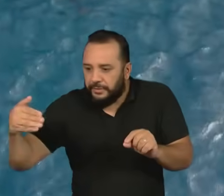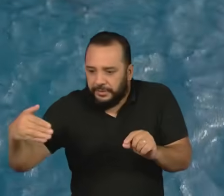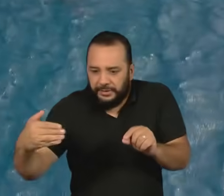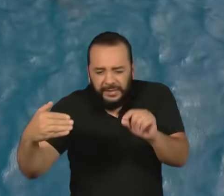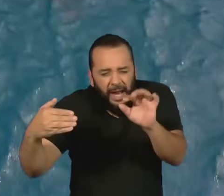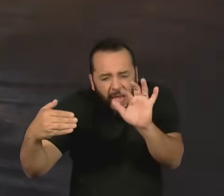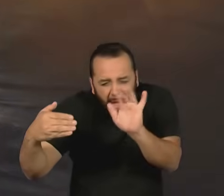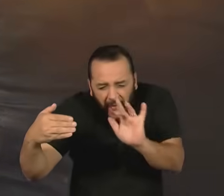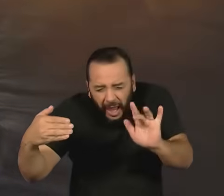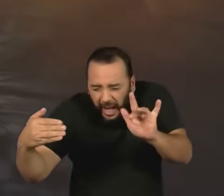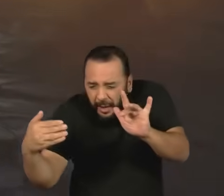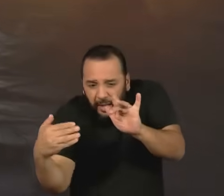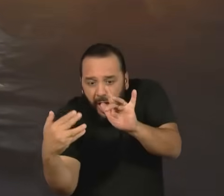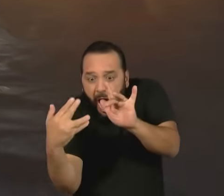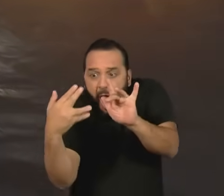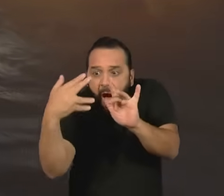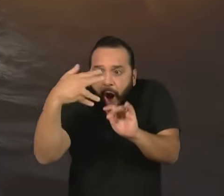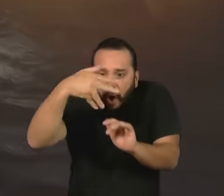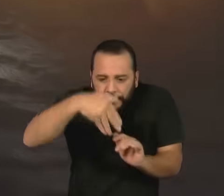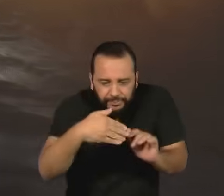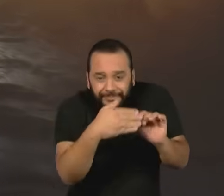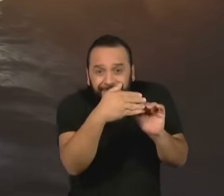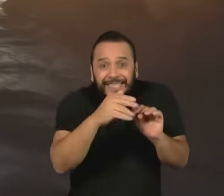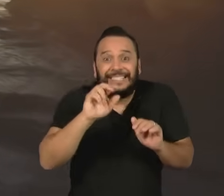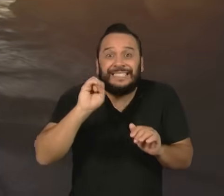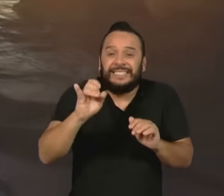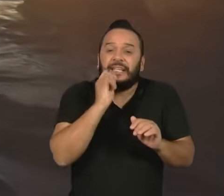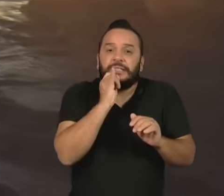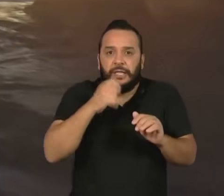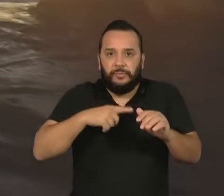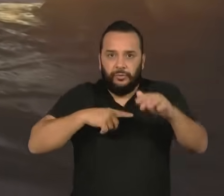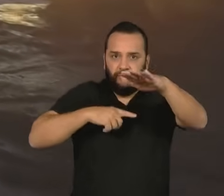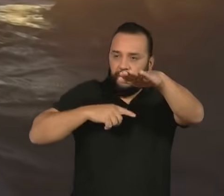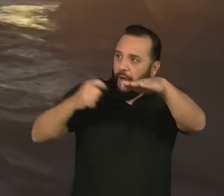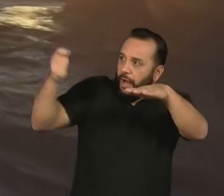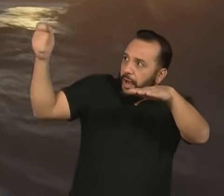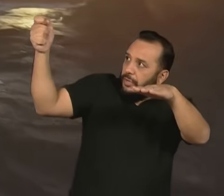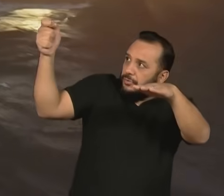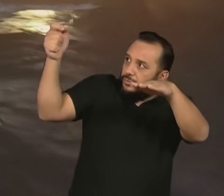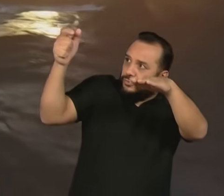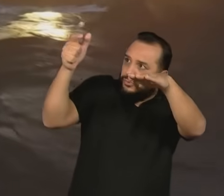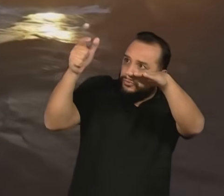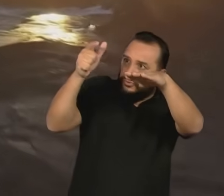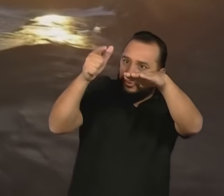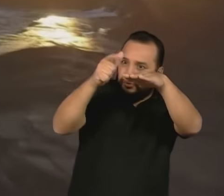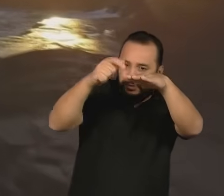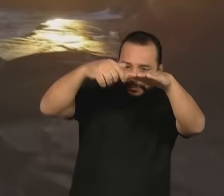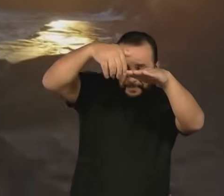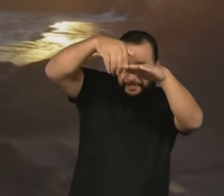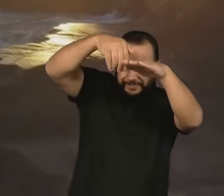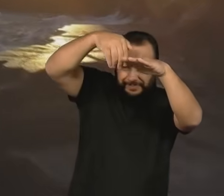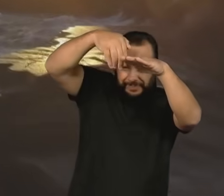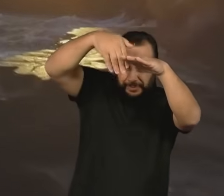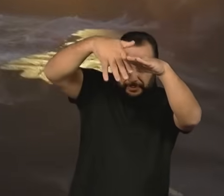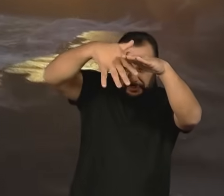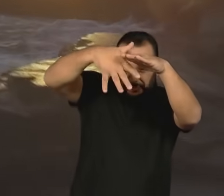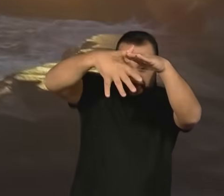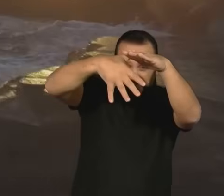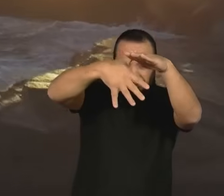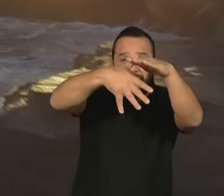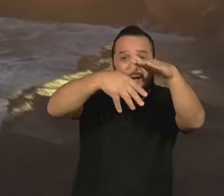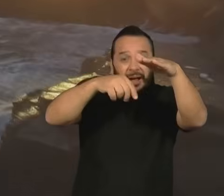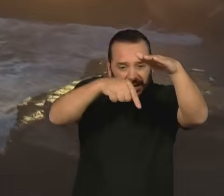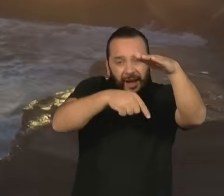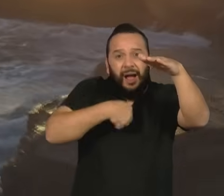marinho. Quando a camada de luz é reduzida a 50 metros na zona fótica, os animais que precisam da